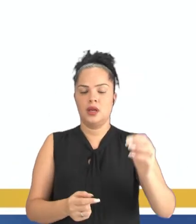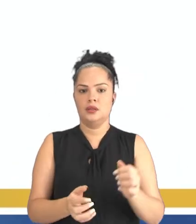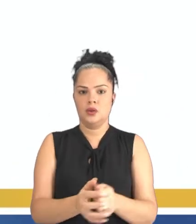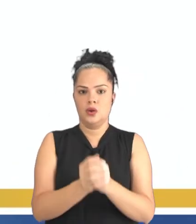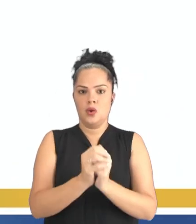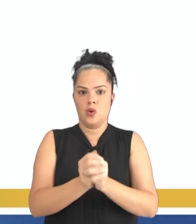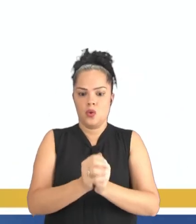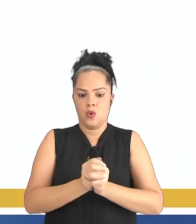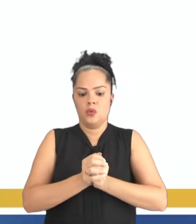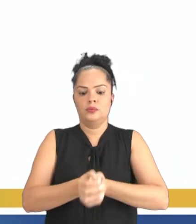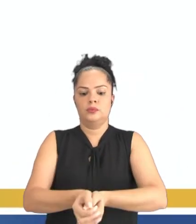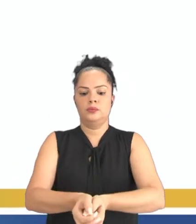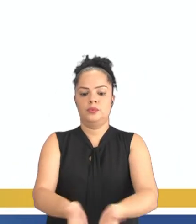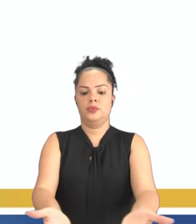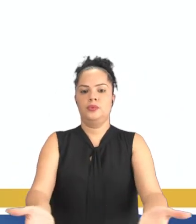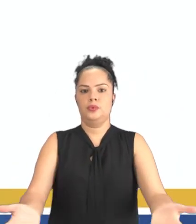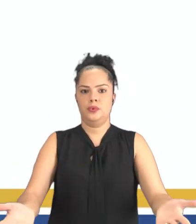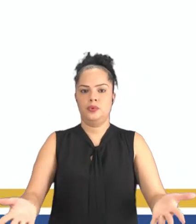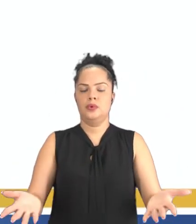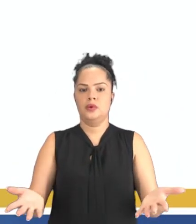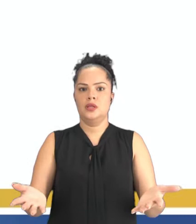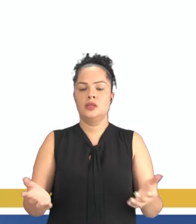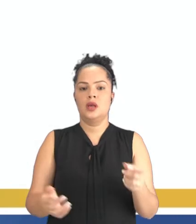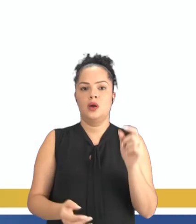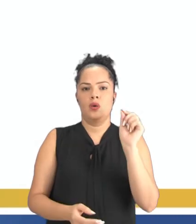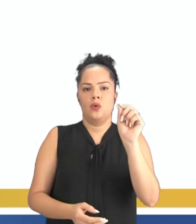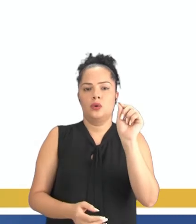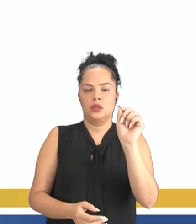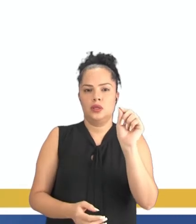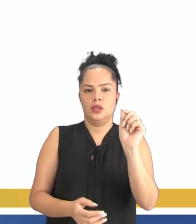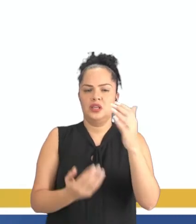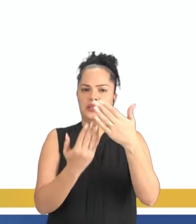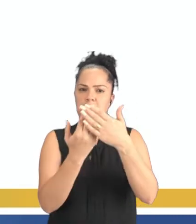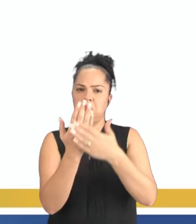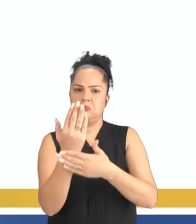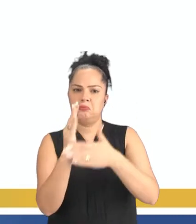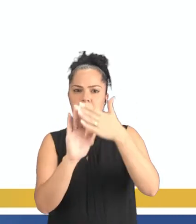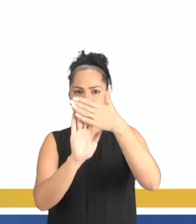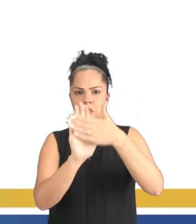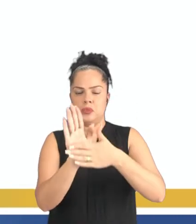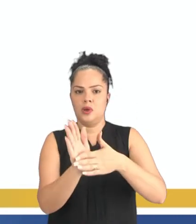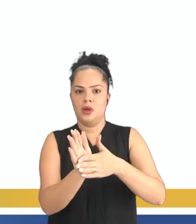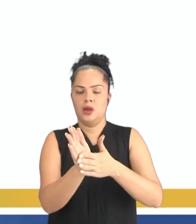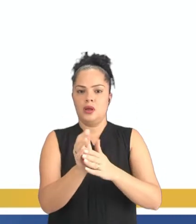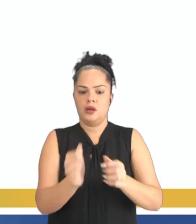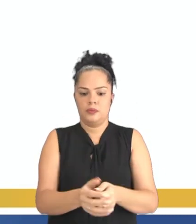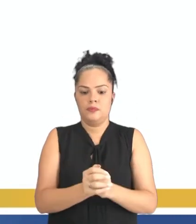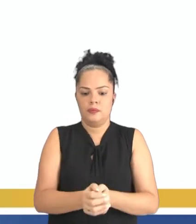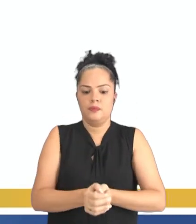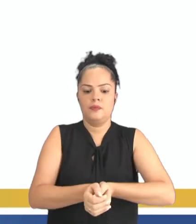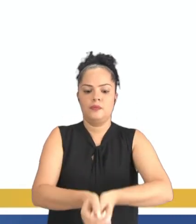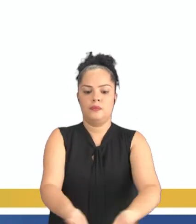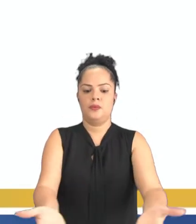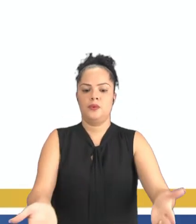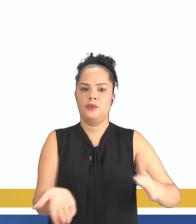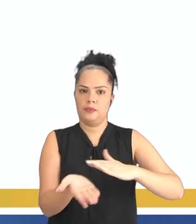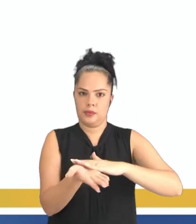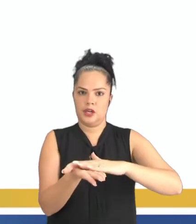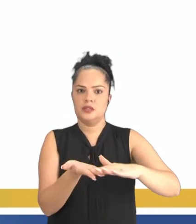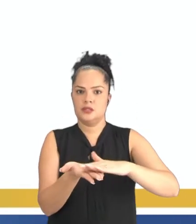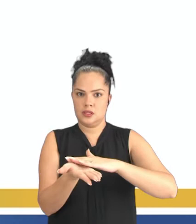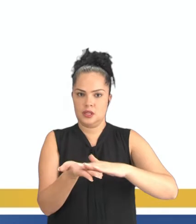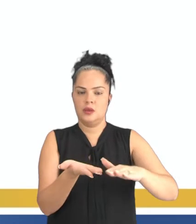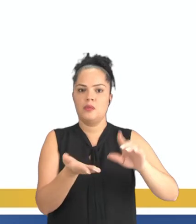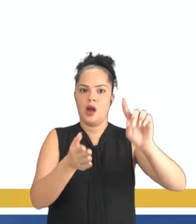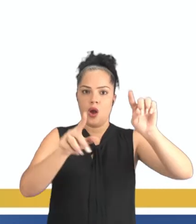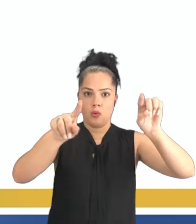chão, né, e se deseja saber as possíveis lados que podem cair para cima, o espaço amostral desse experimento é o